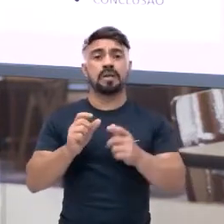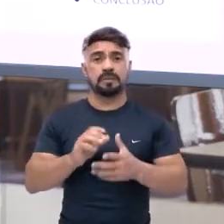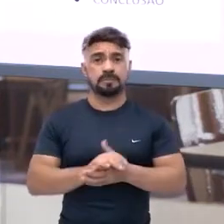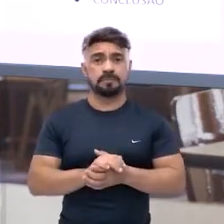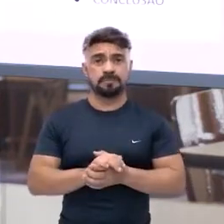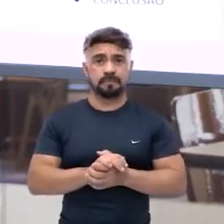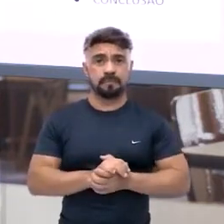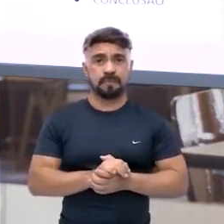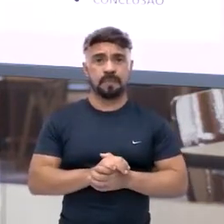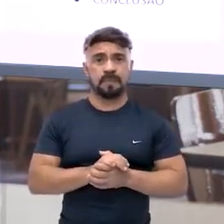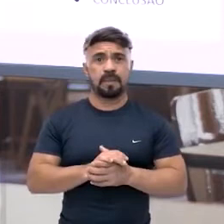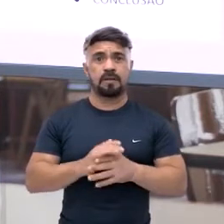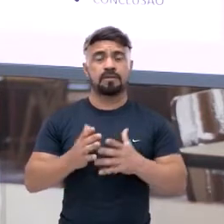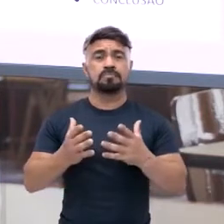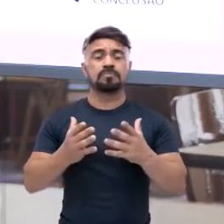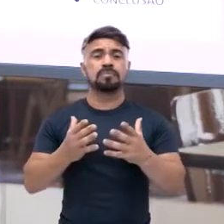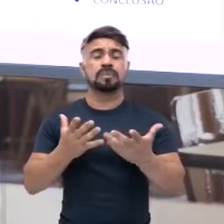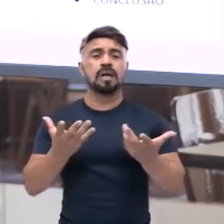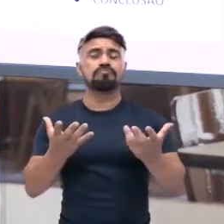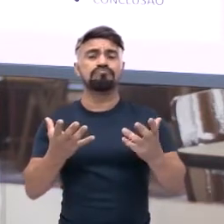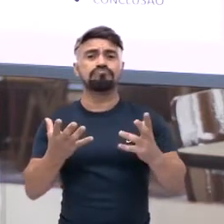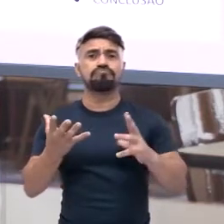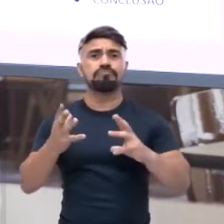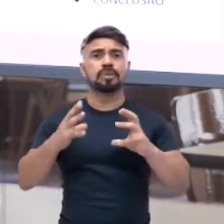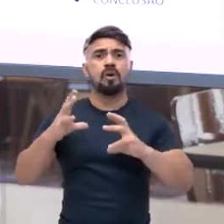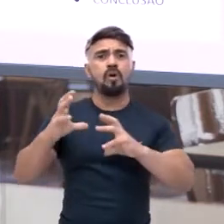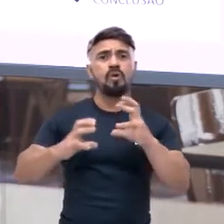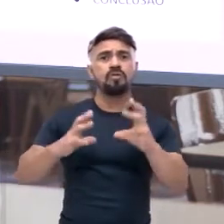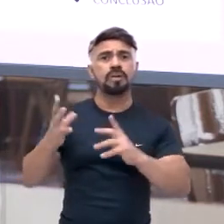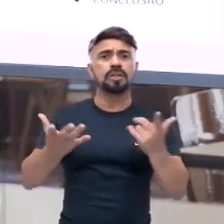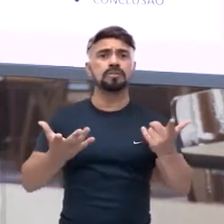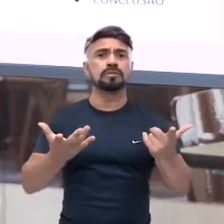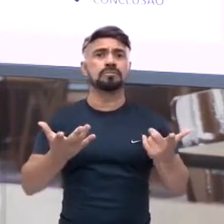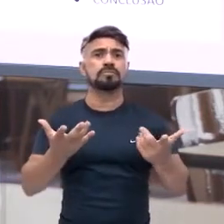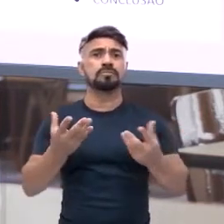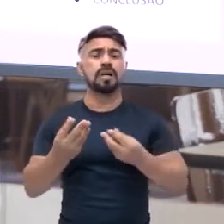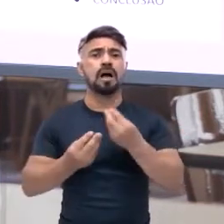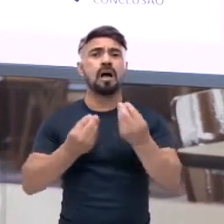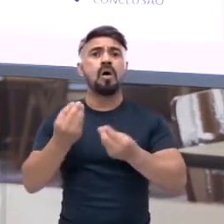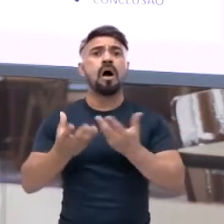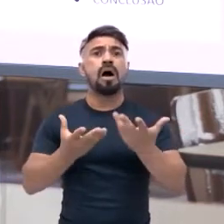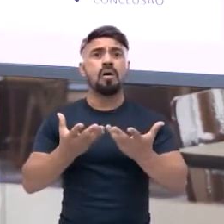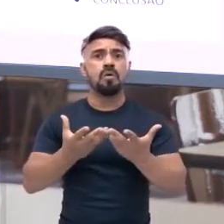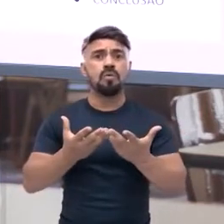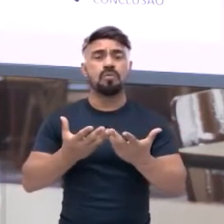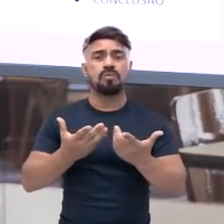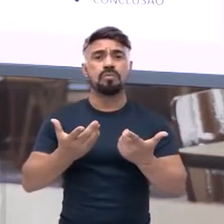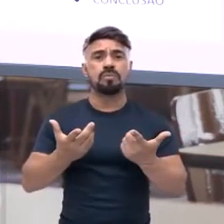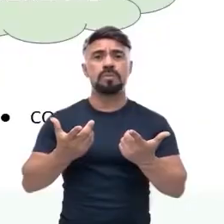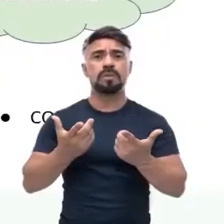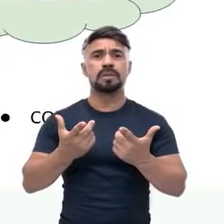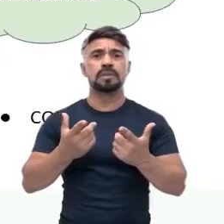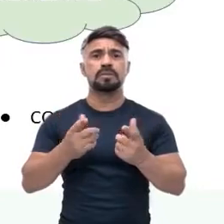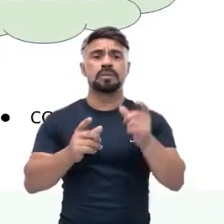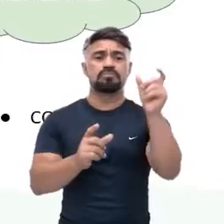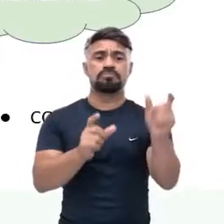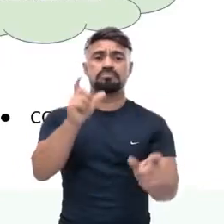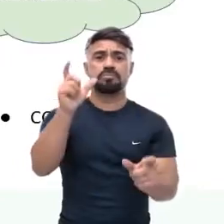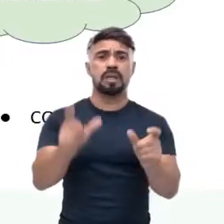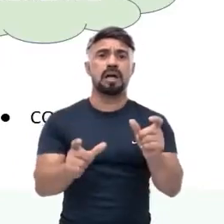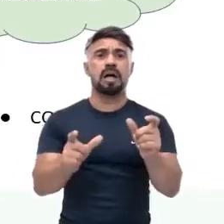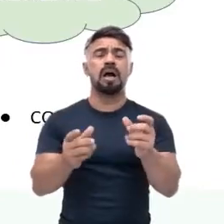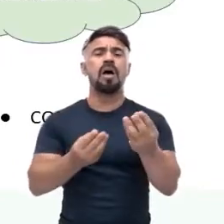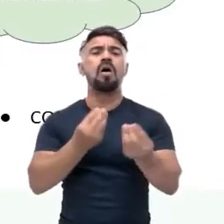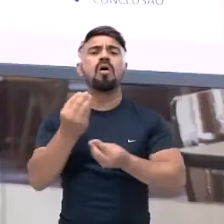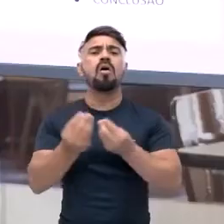conflito. Meus queridos, esse conflito ou neste conflito vão se desenvolver as